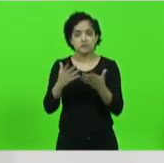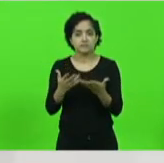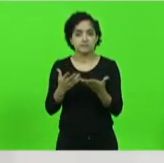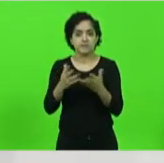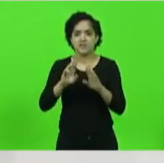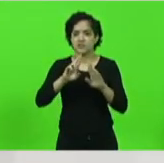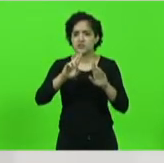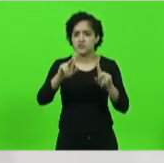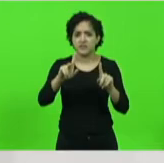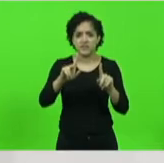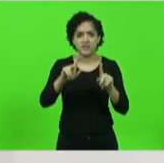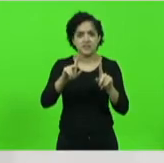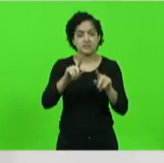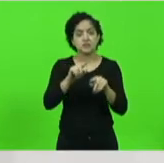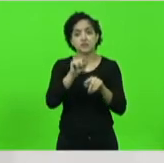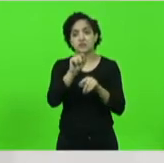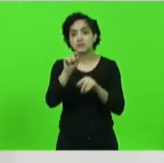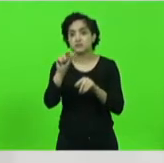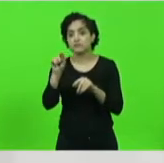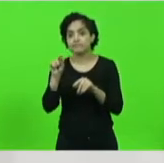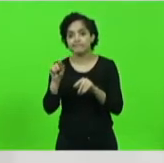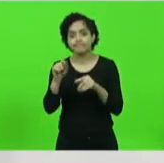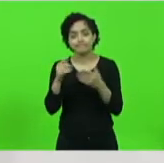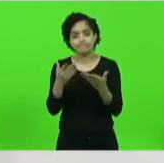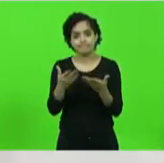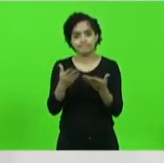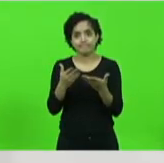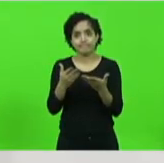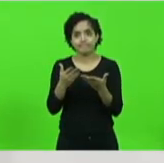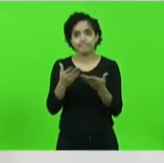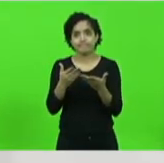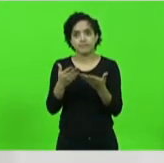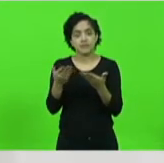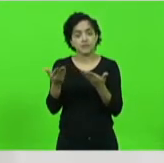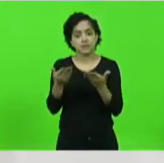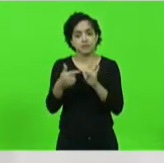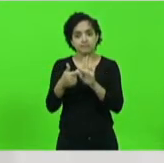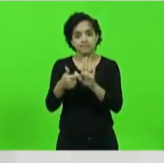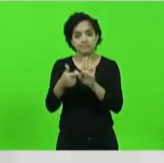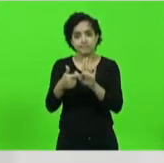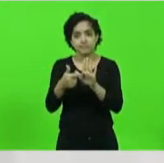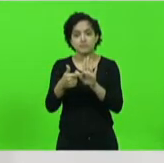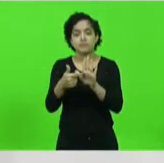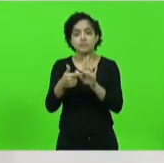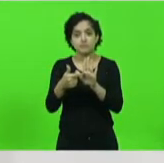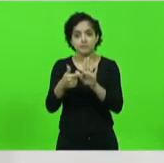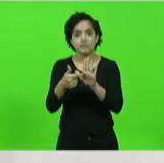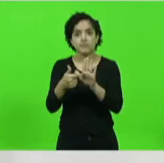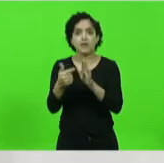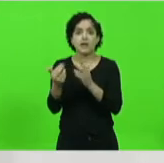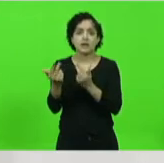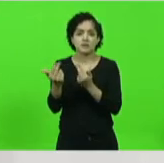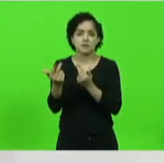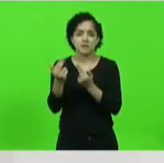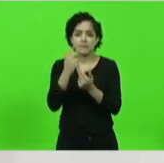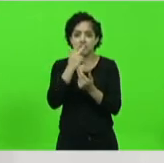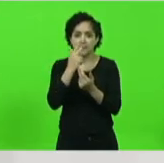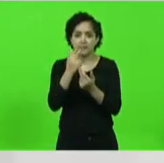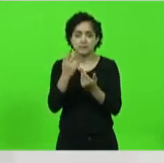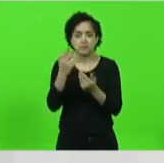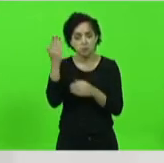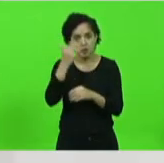da do Ivan, totalmente diferente da do Kennedy. Estão aqui, e a justificativa é que elas são semelhantes, está aqui, quero ver quem que me